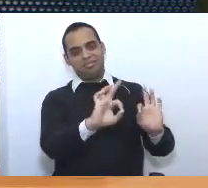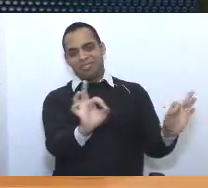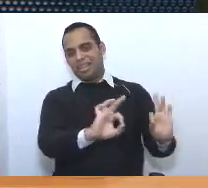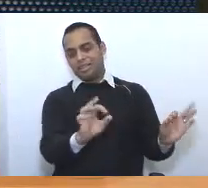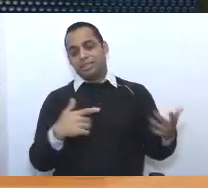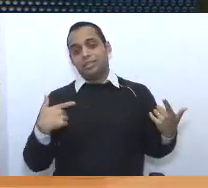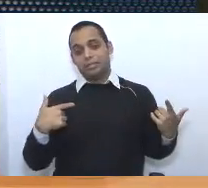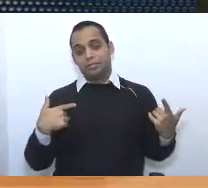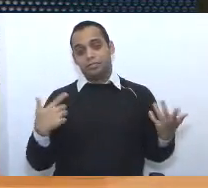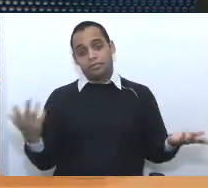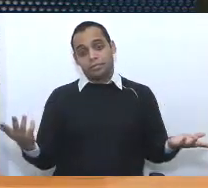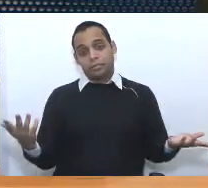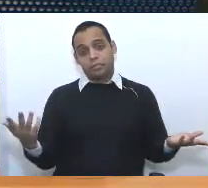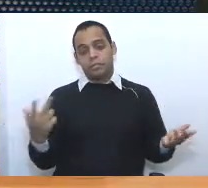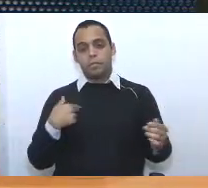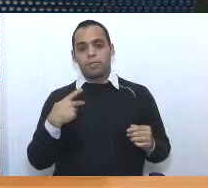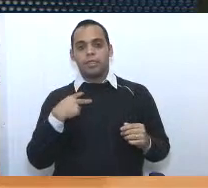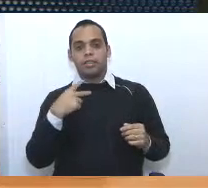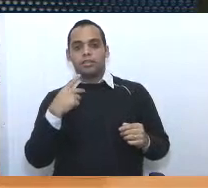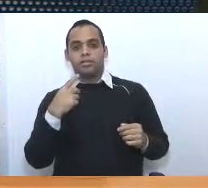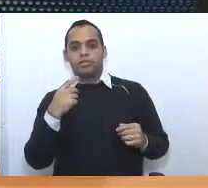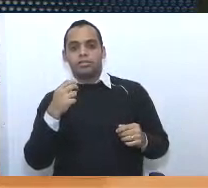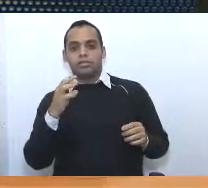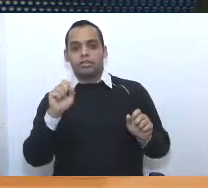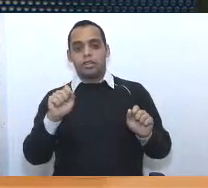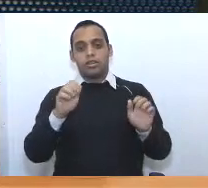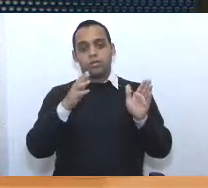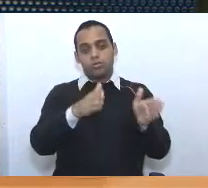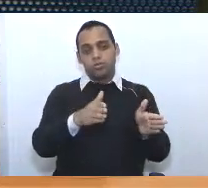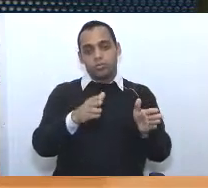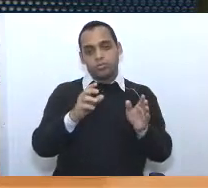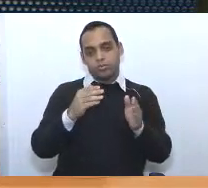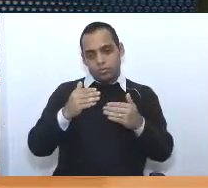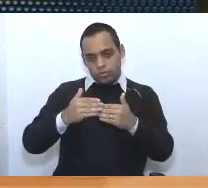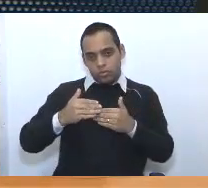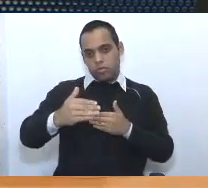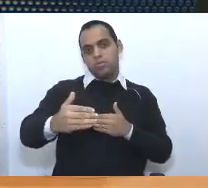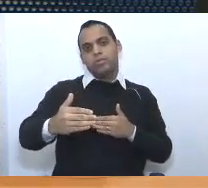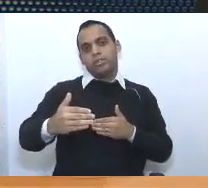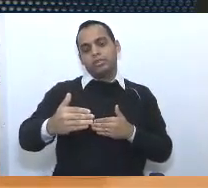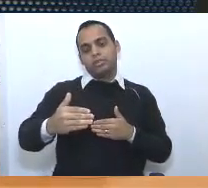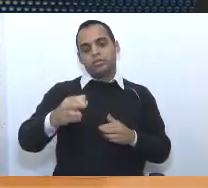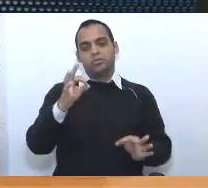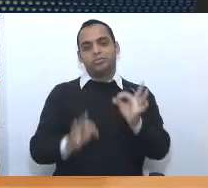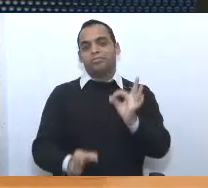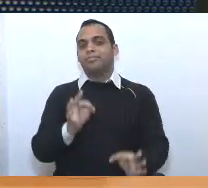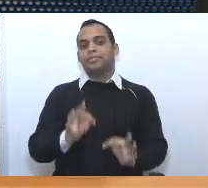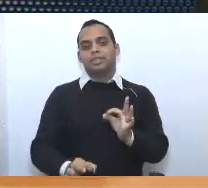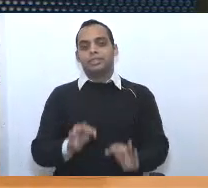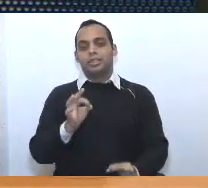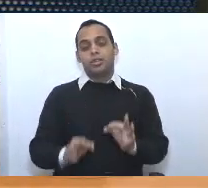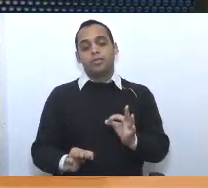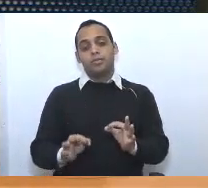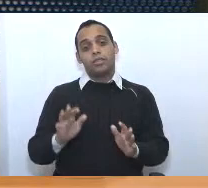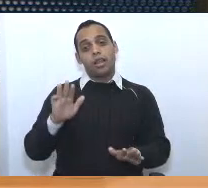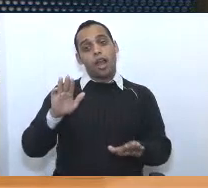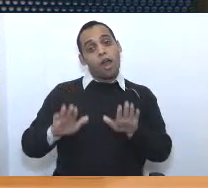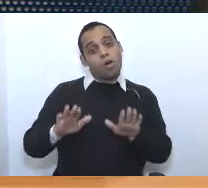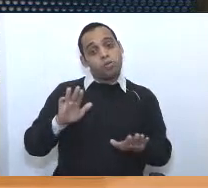com um andamento, está com uma fase judicial. Muitas vezes, a própria